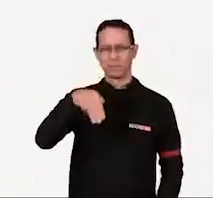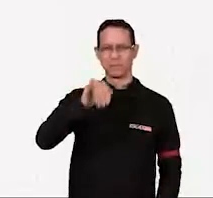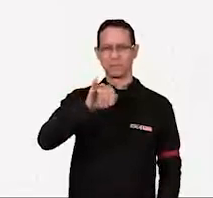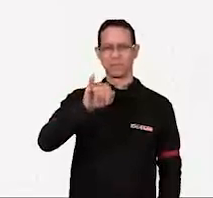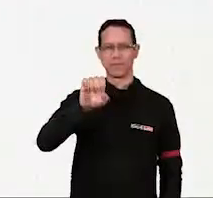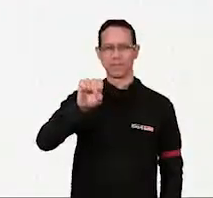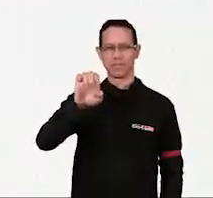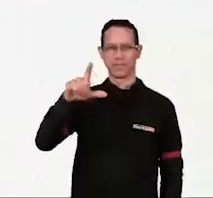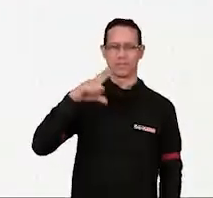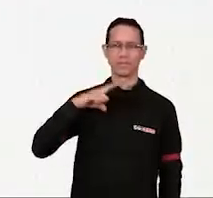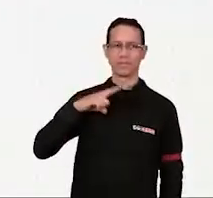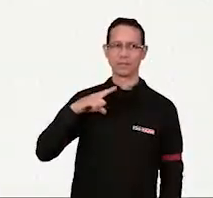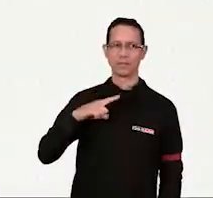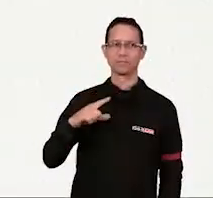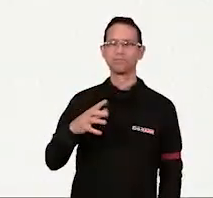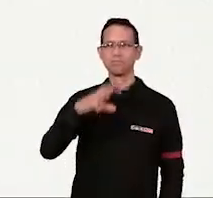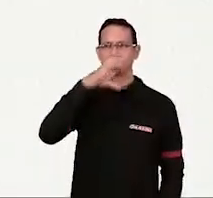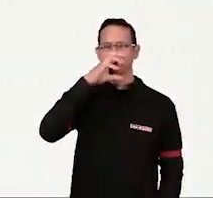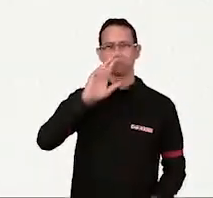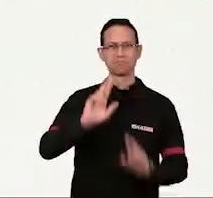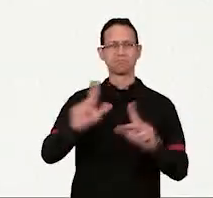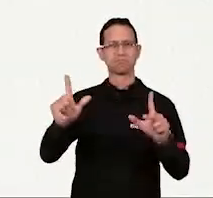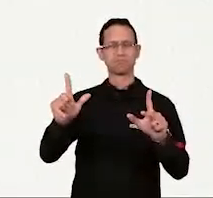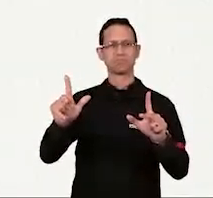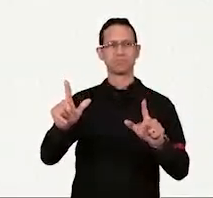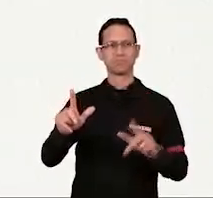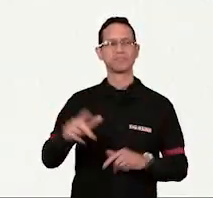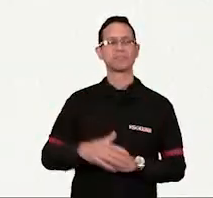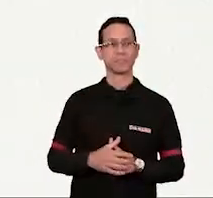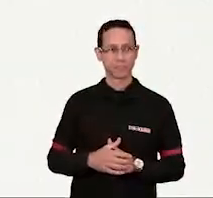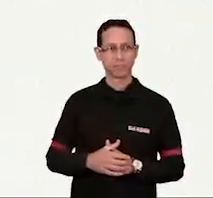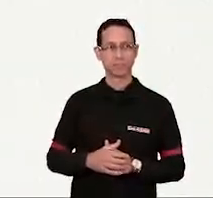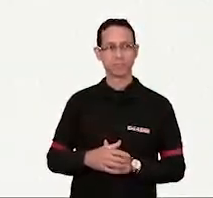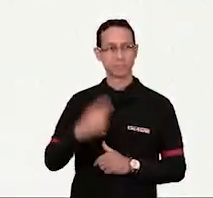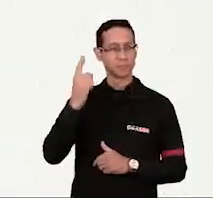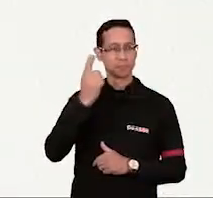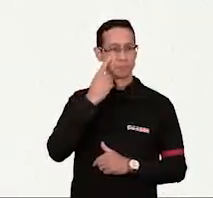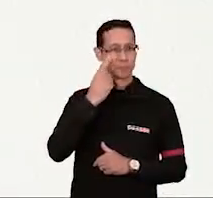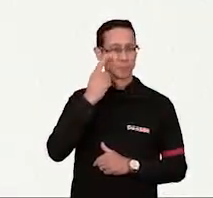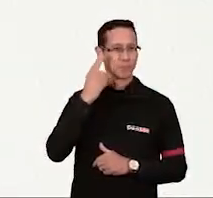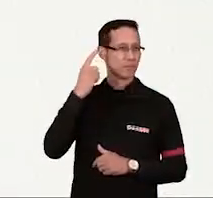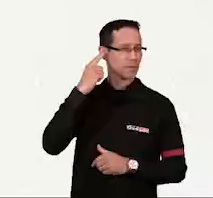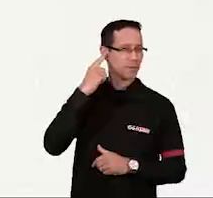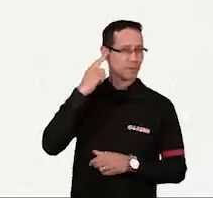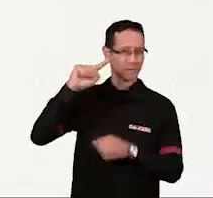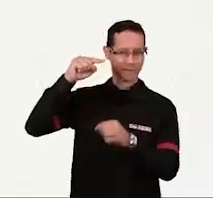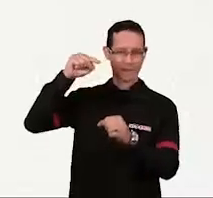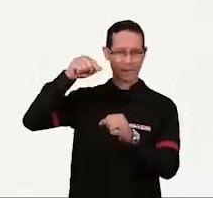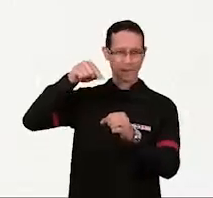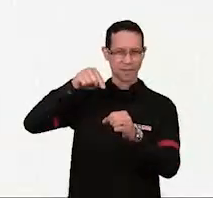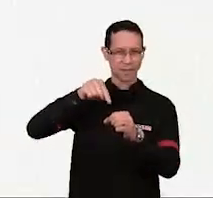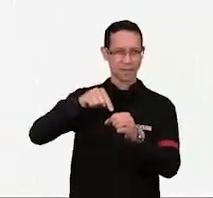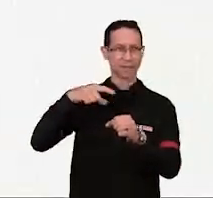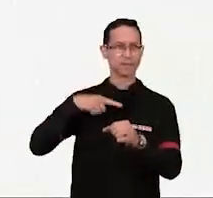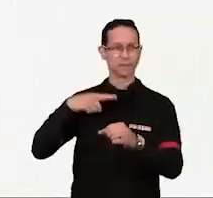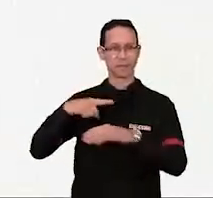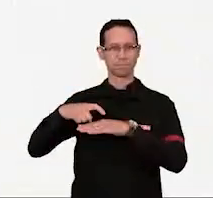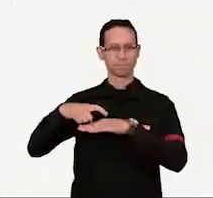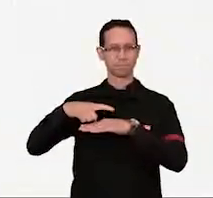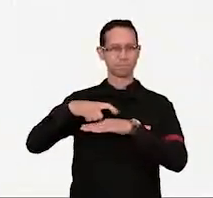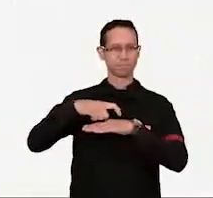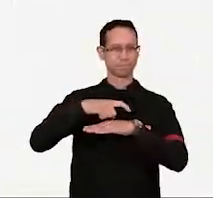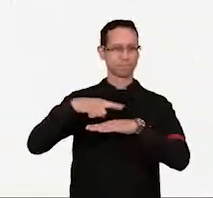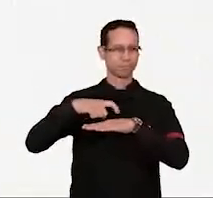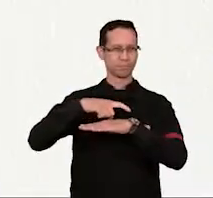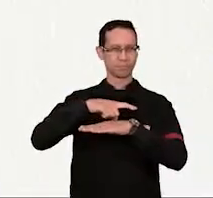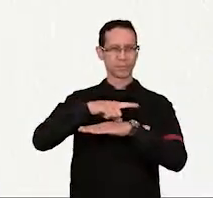característico, mas esse animal não tinha um cheiro característico de miíase. E quando a gente entrou dentro do conduto, né, ele estava pegando tudo e esse aí